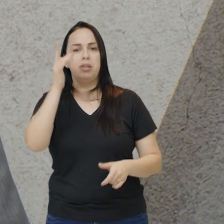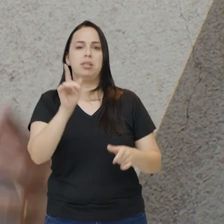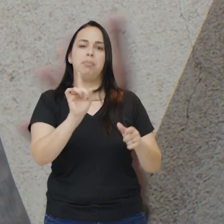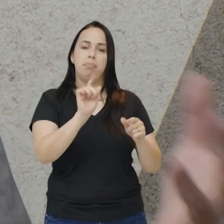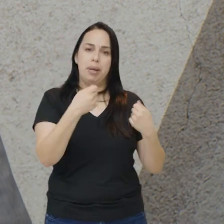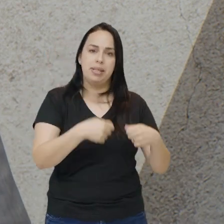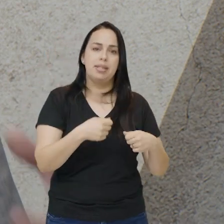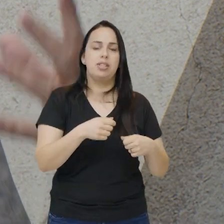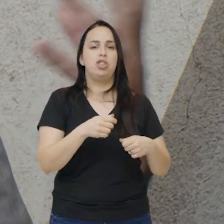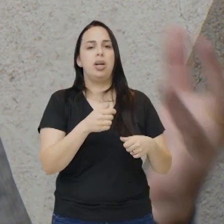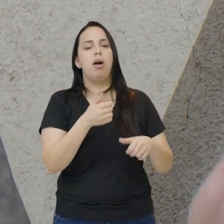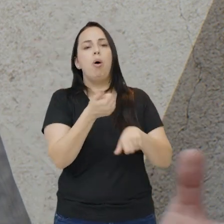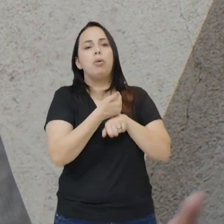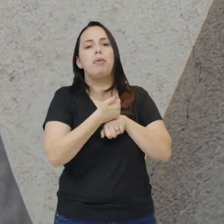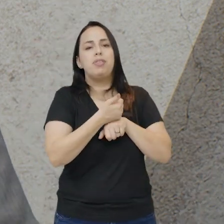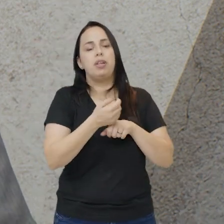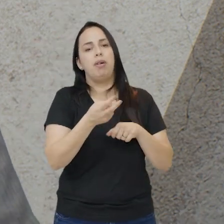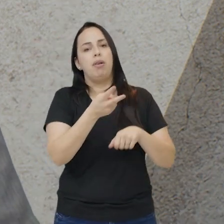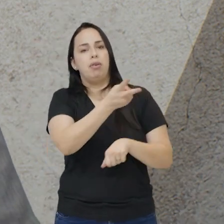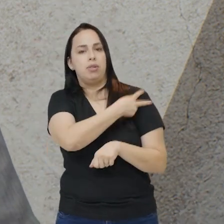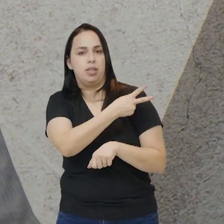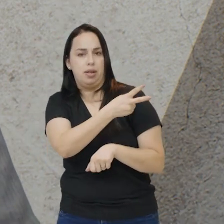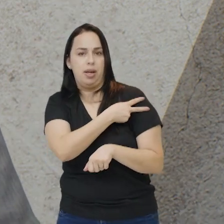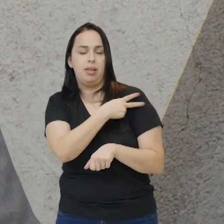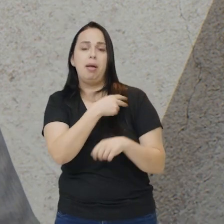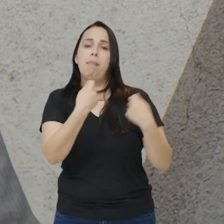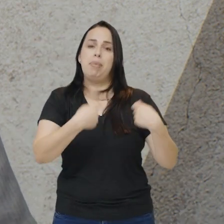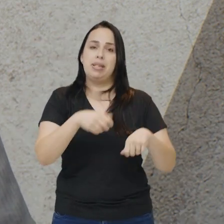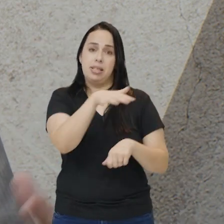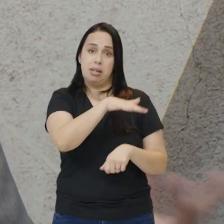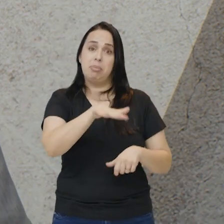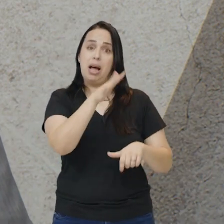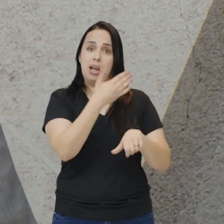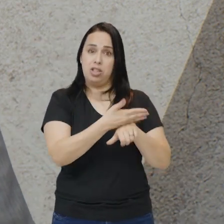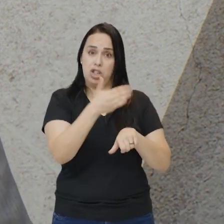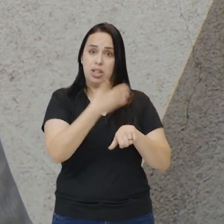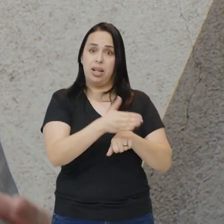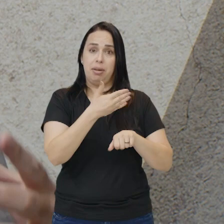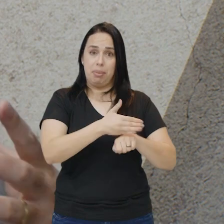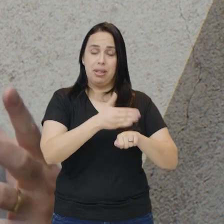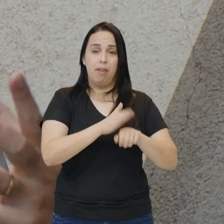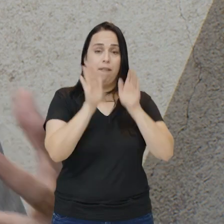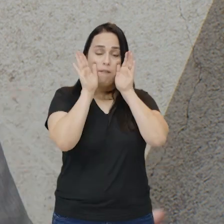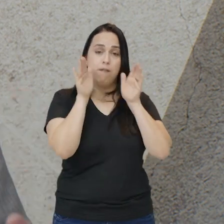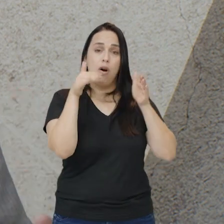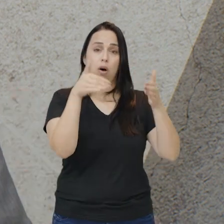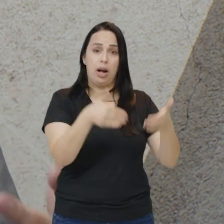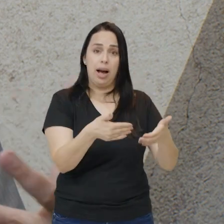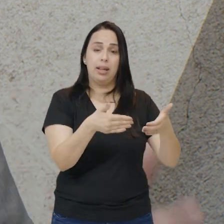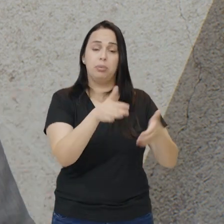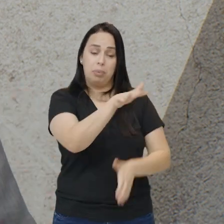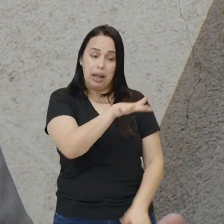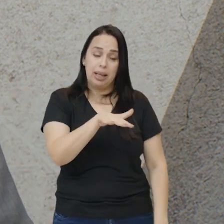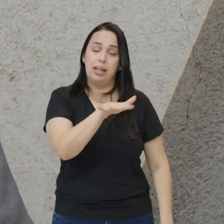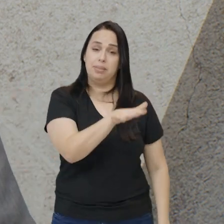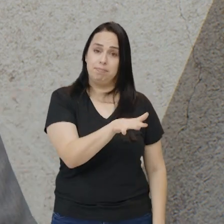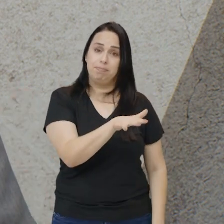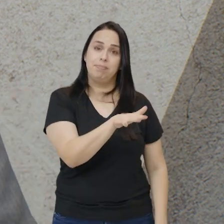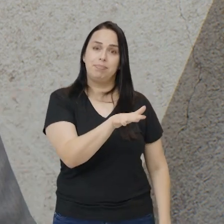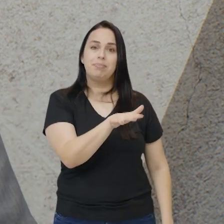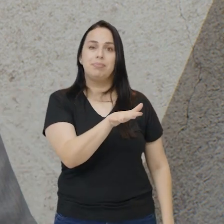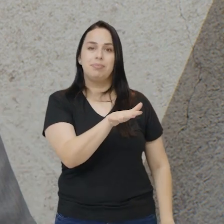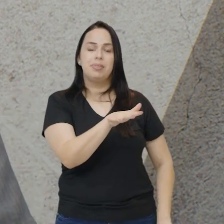né, há um supervisor, há uma coordenação. Então, há uma área de treinamento, muitas vezes envolvida exclusivamente para aquele